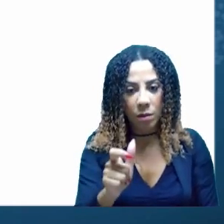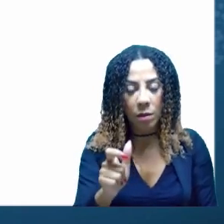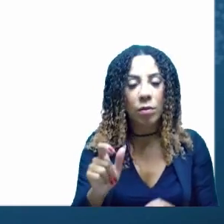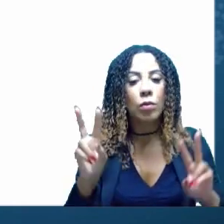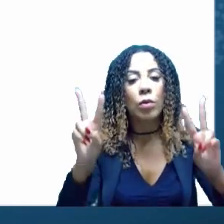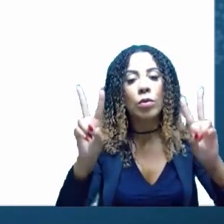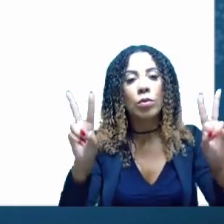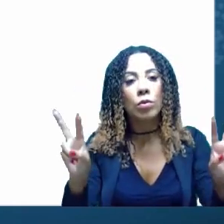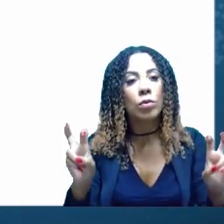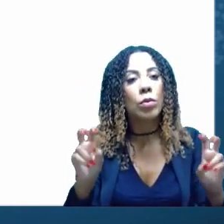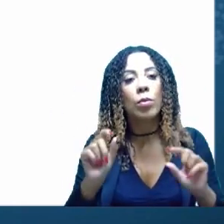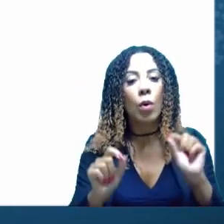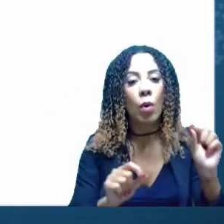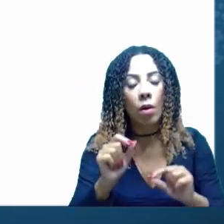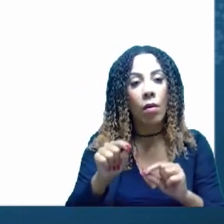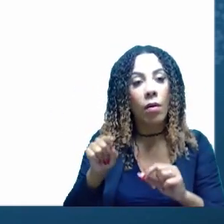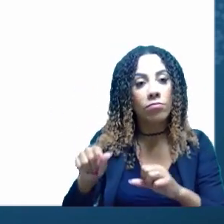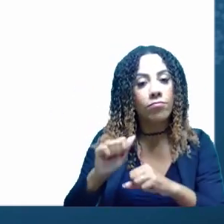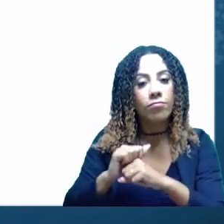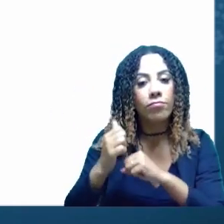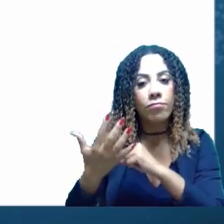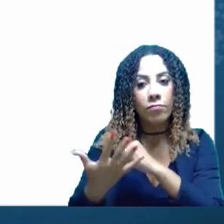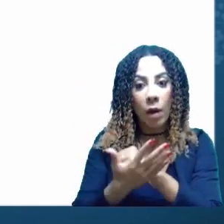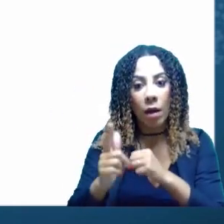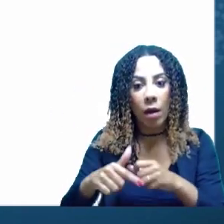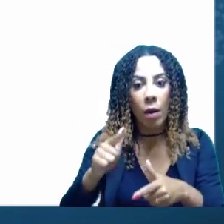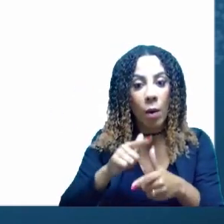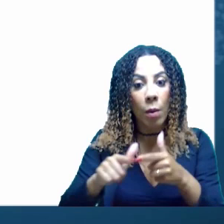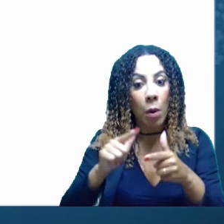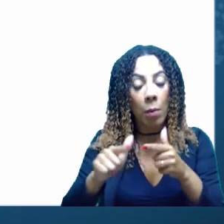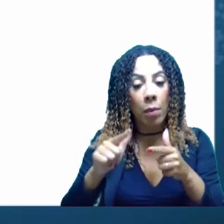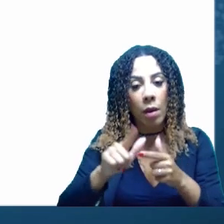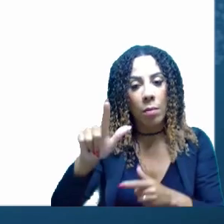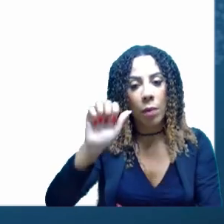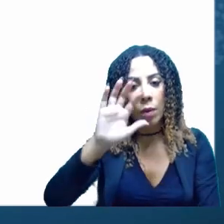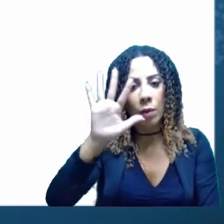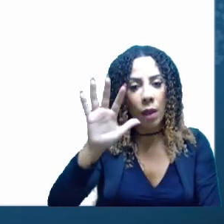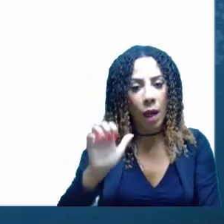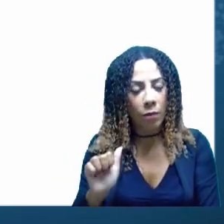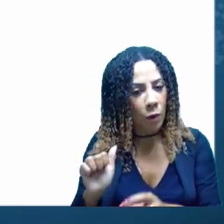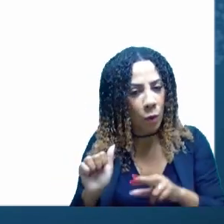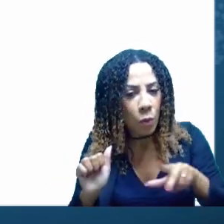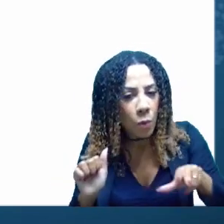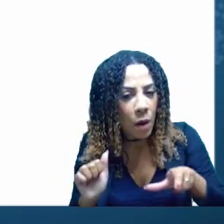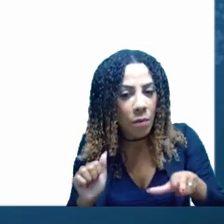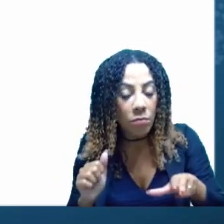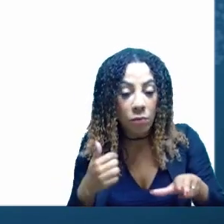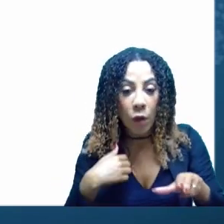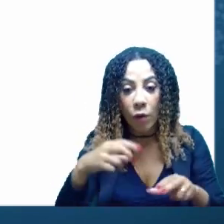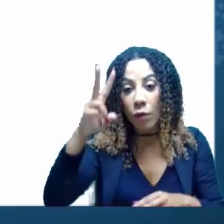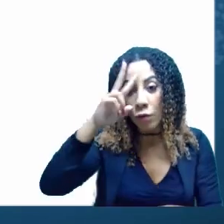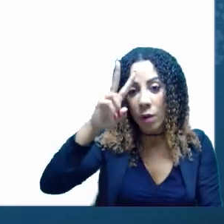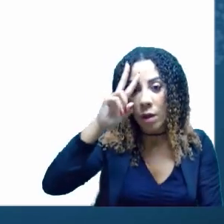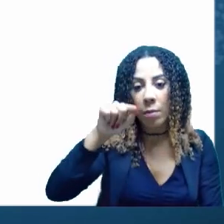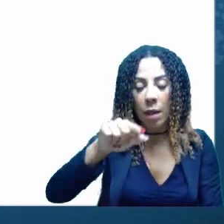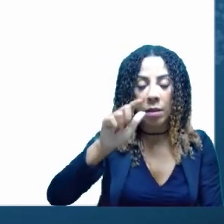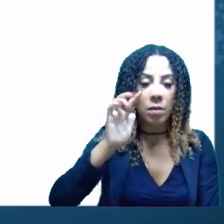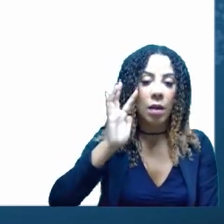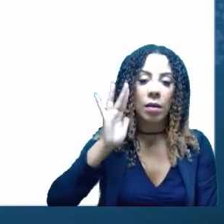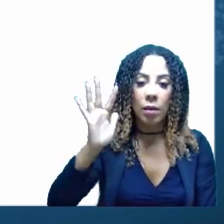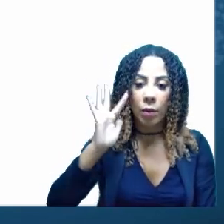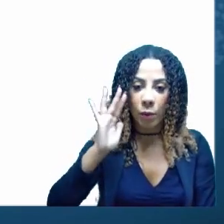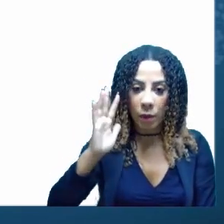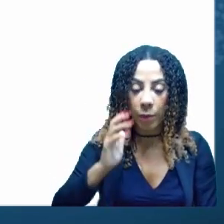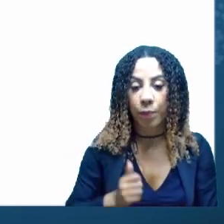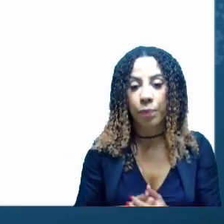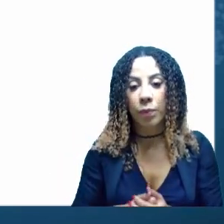pela qual a Covid-19 foi um problema tão grande na África. Eu vou me lembrar dessas teorias, do paradoxo da África. Uma delas é que houve